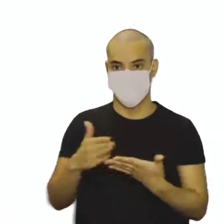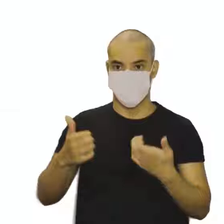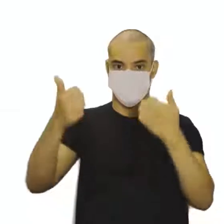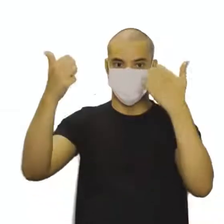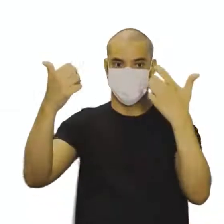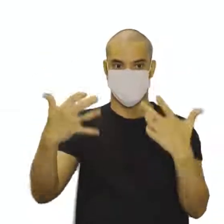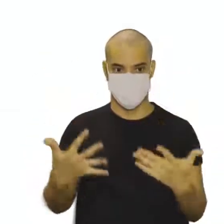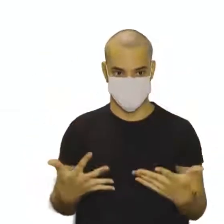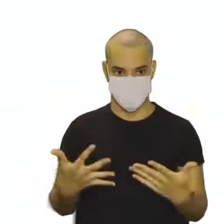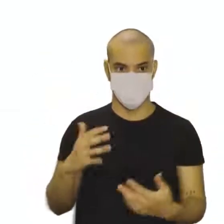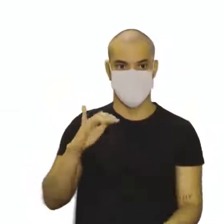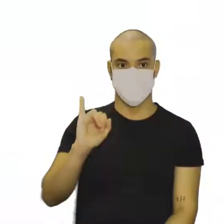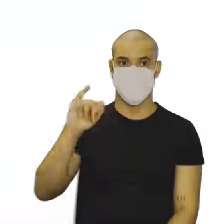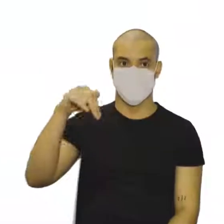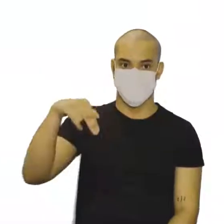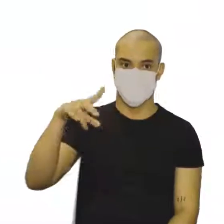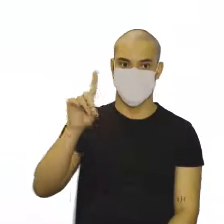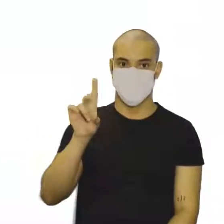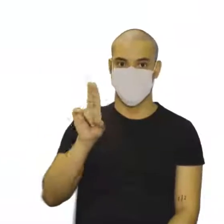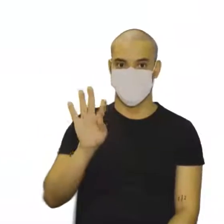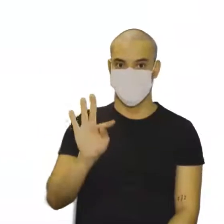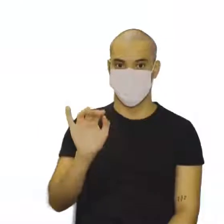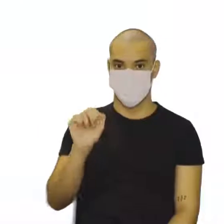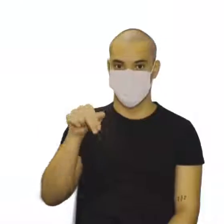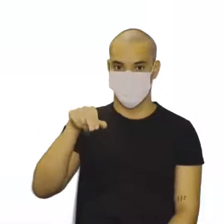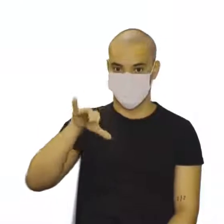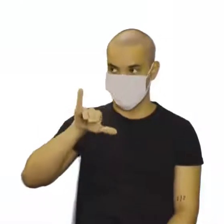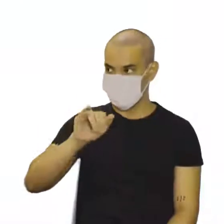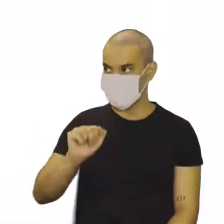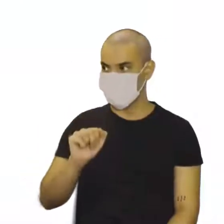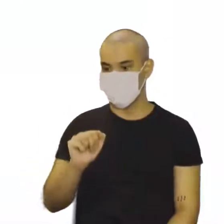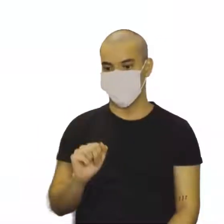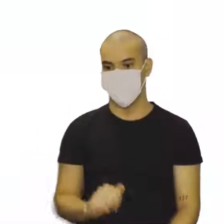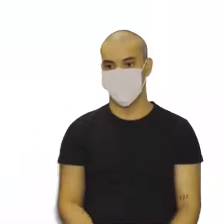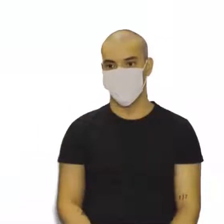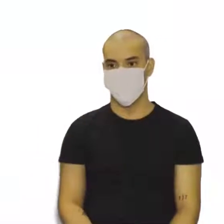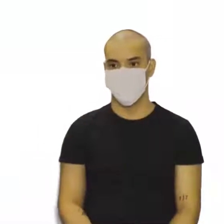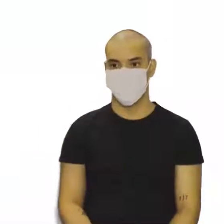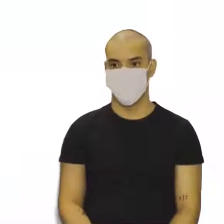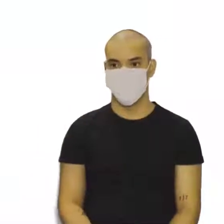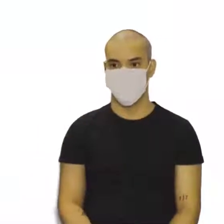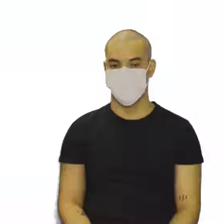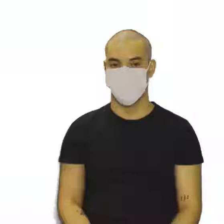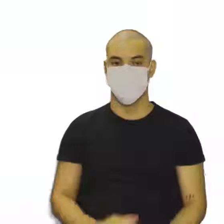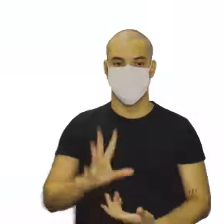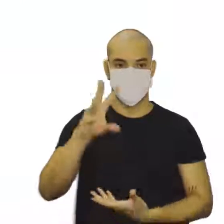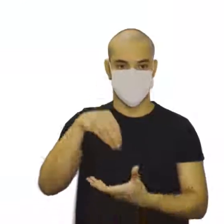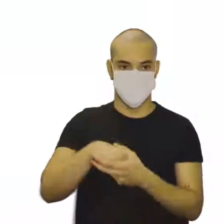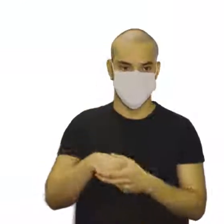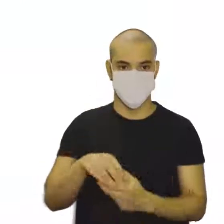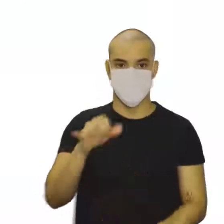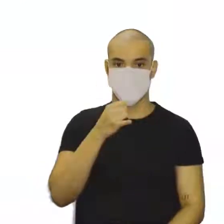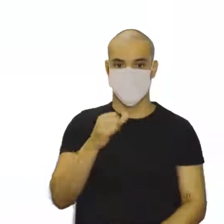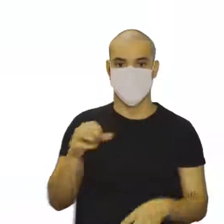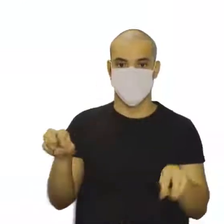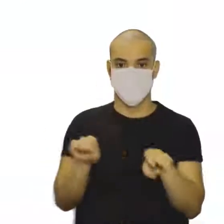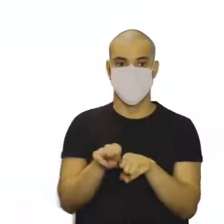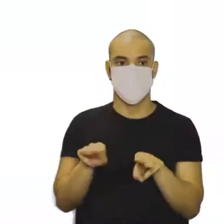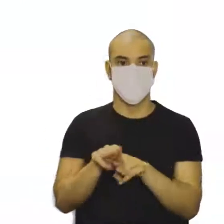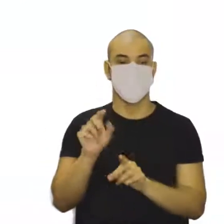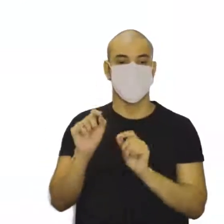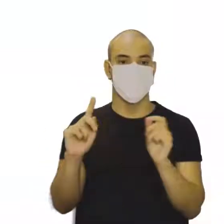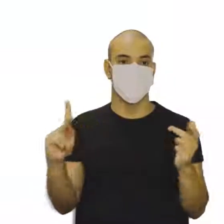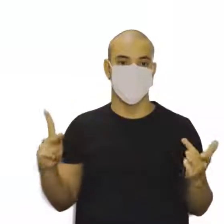falando sobre indutância de um circuito, ok? A indutância eletromagnética, pessoal, é